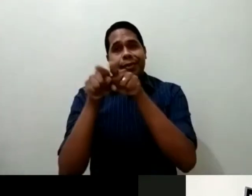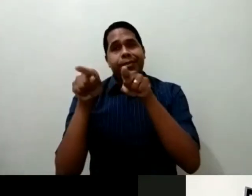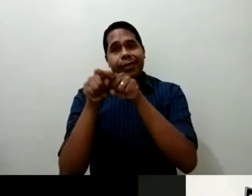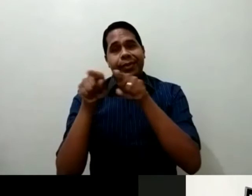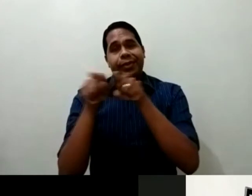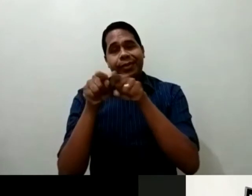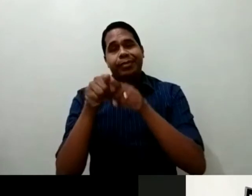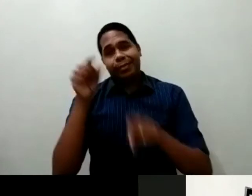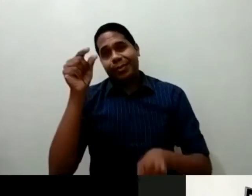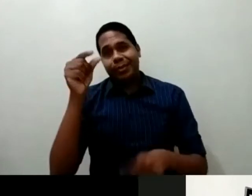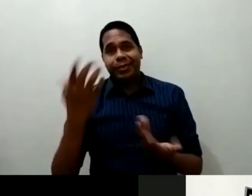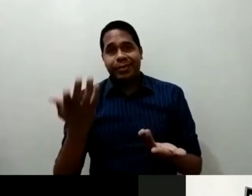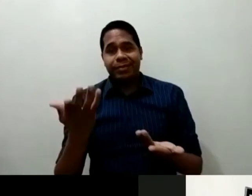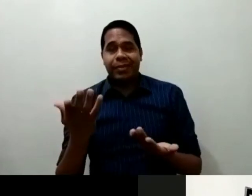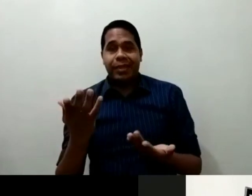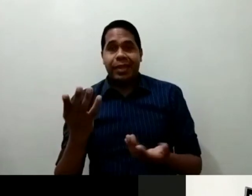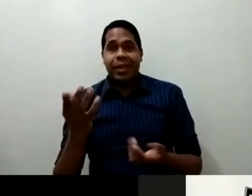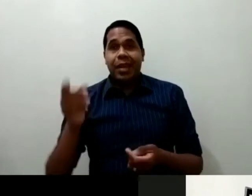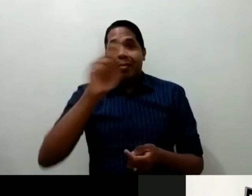Muito pouco também.